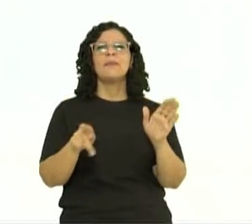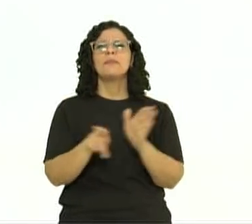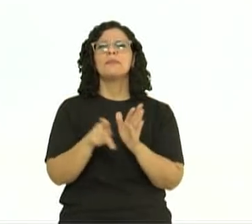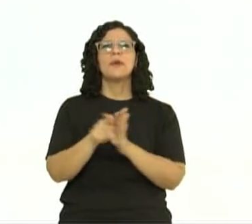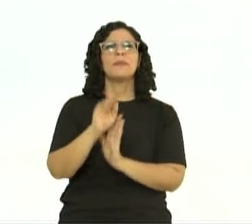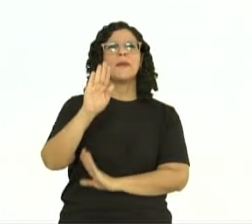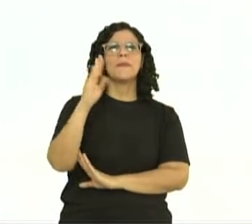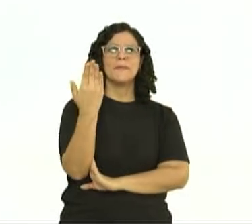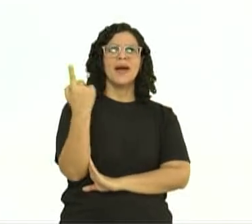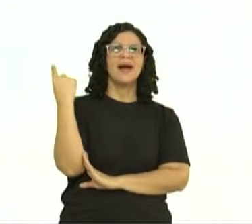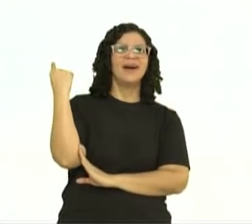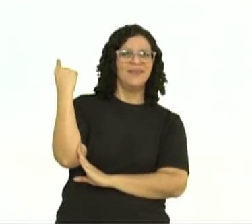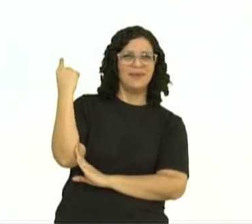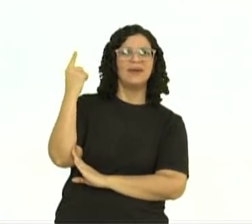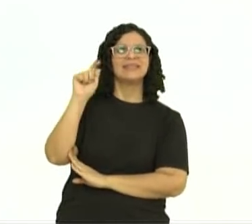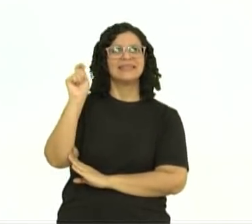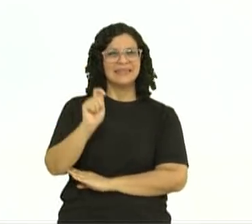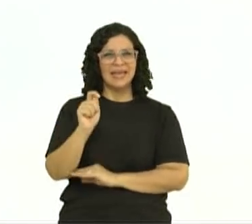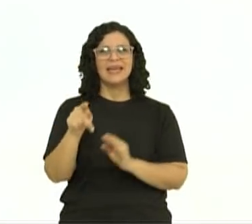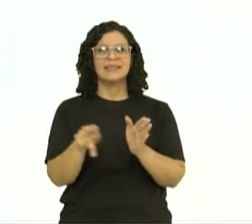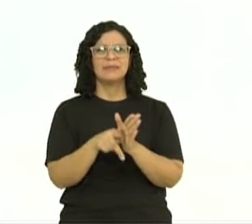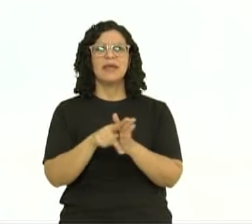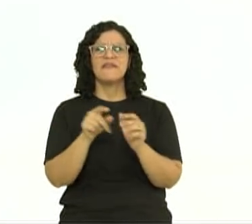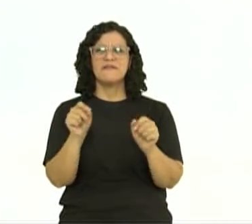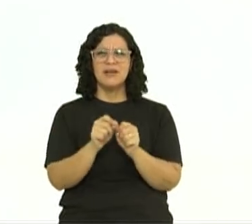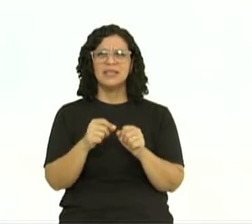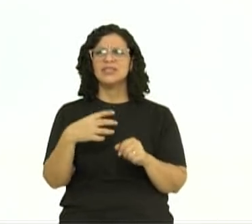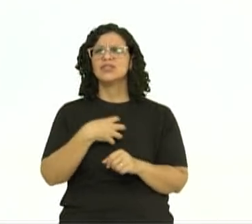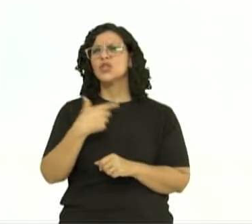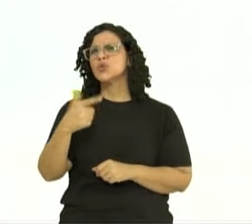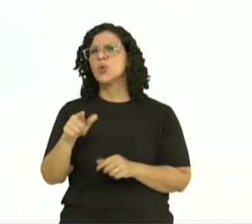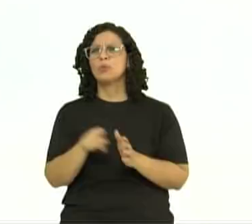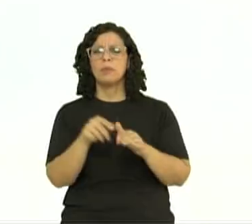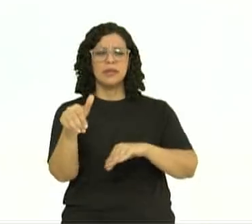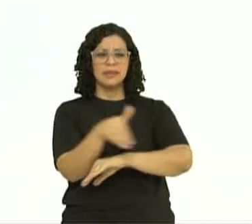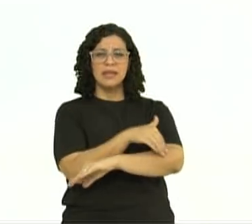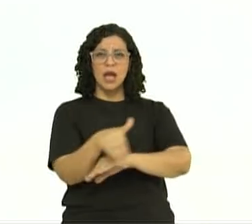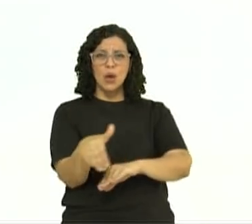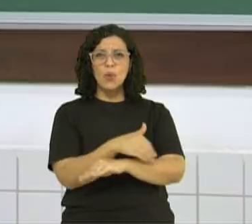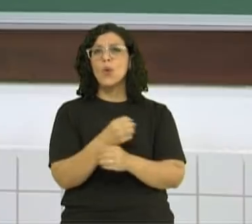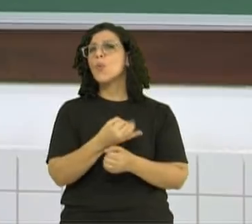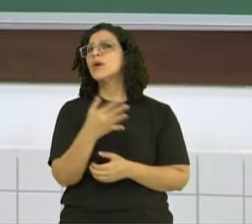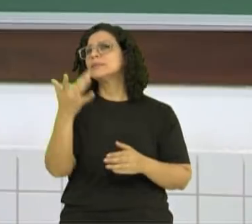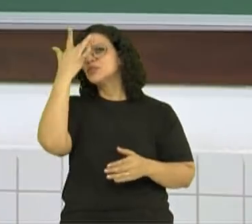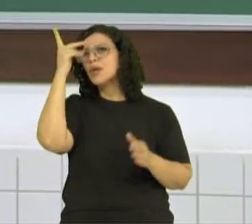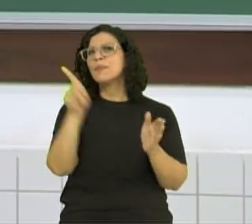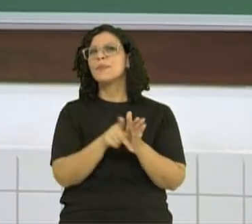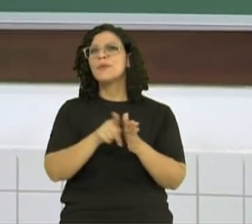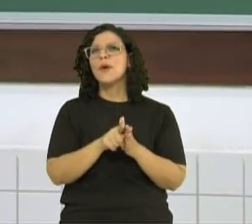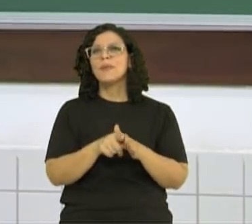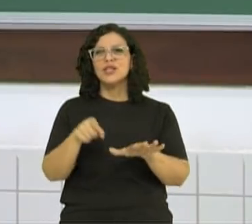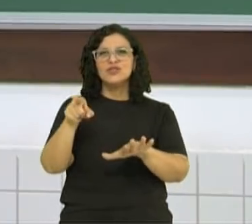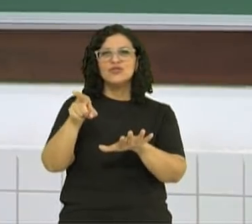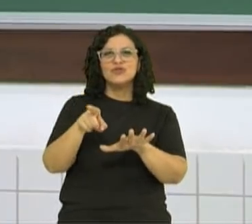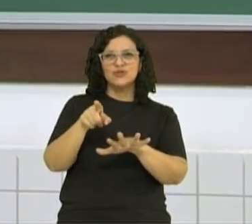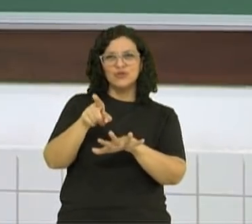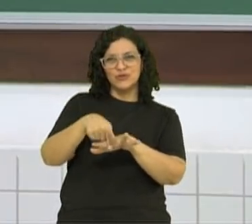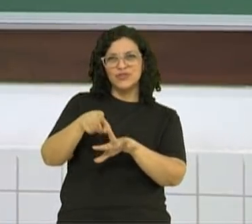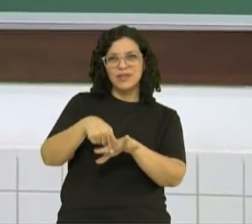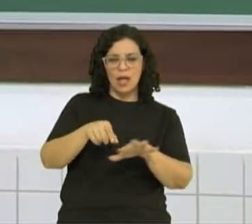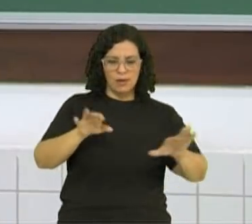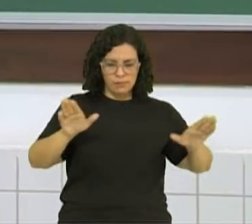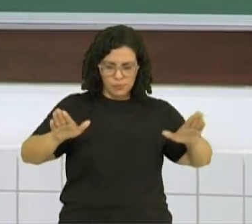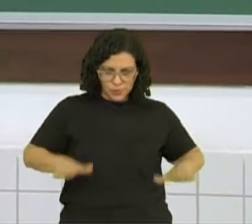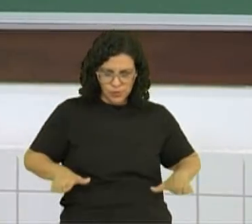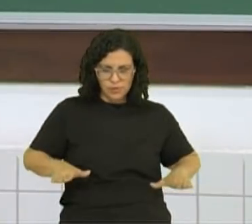ali, como aqui tem um exemplo de trave feita com madeira, mas também pode fazer aí na rua, né? Quando não jogou aí com travinhas de chinelo, né? Então também tem